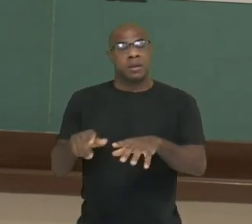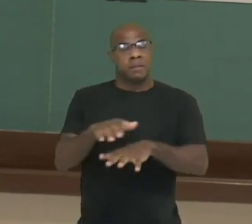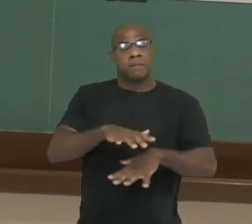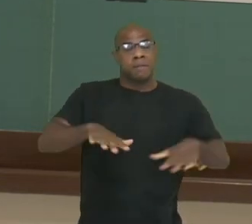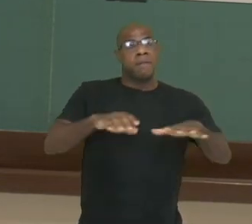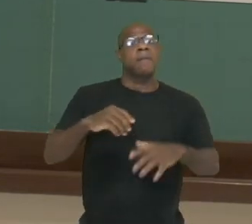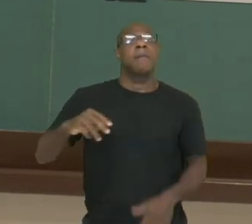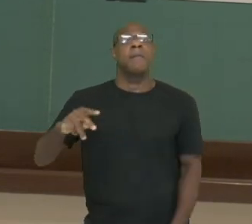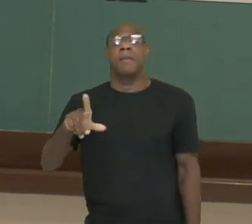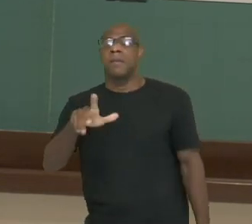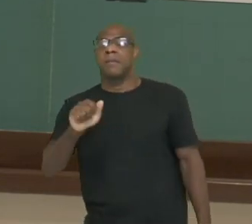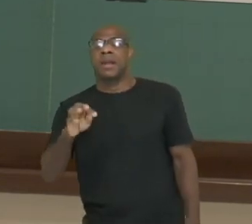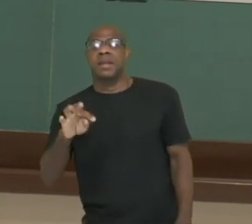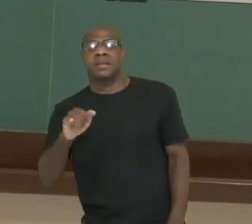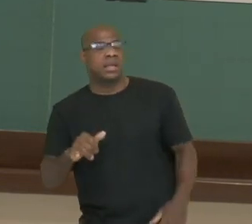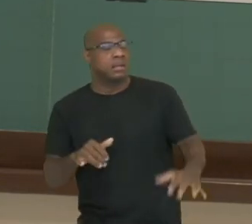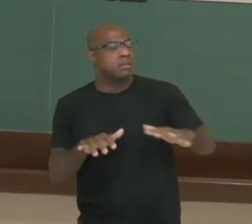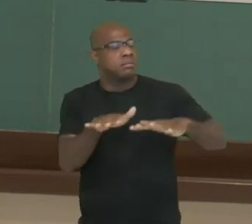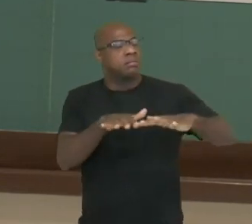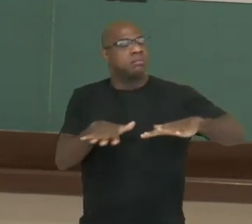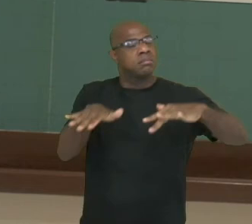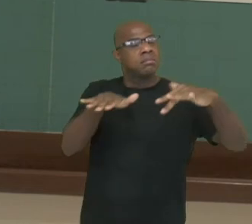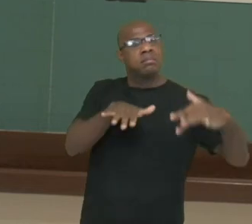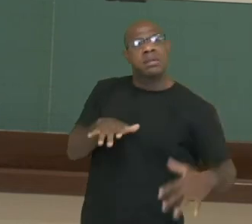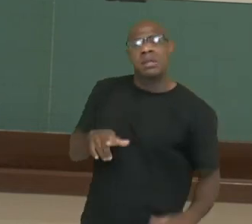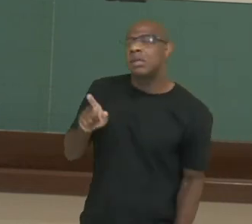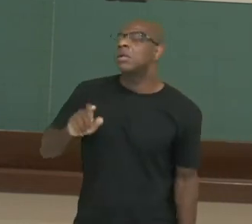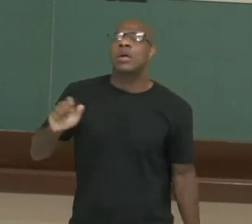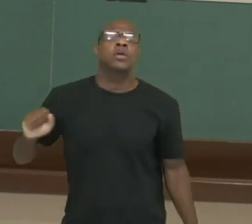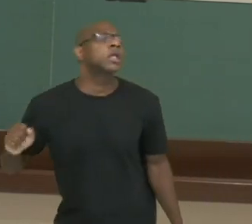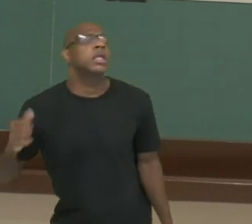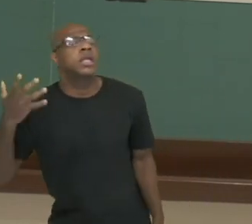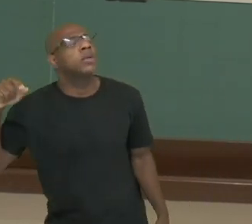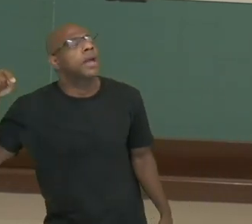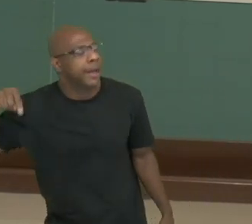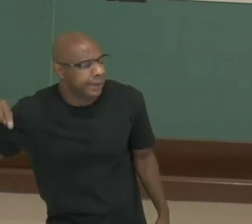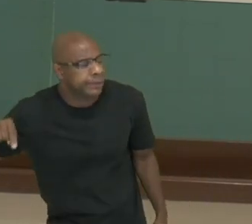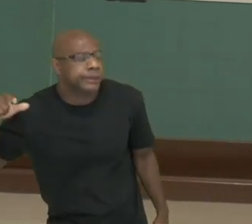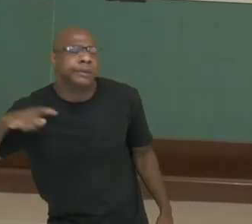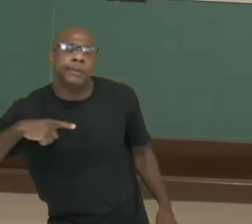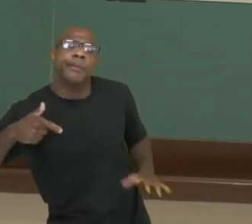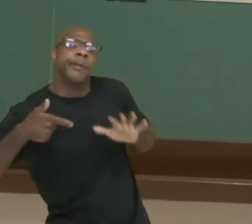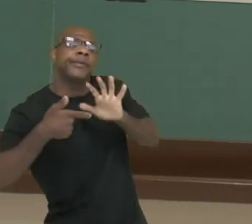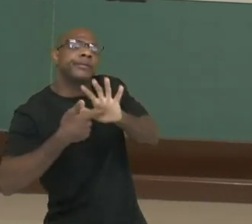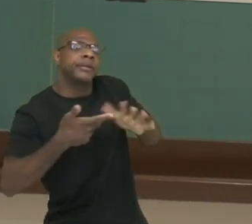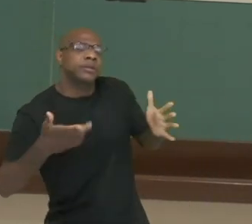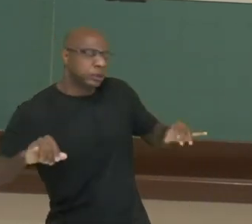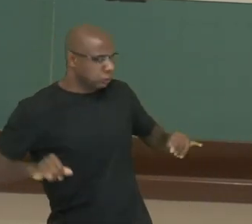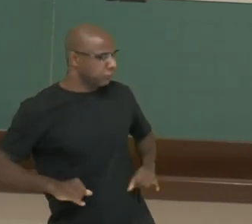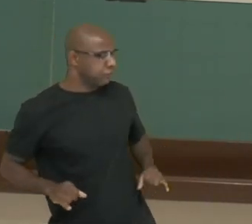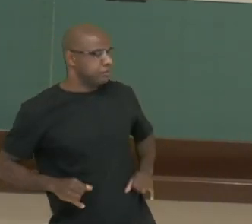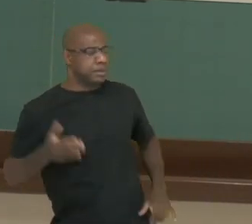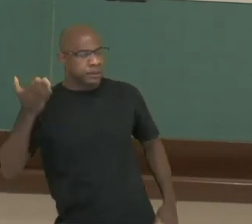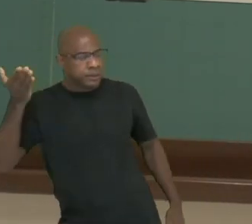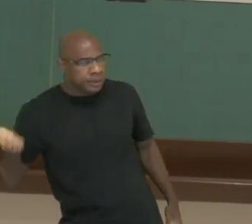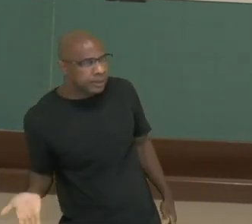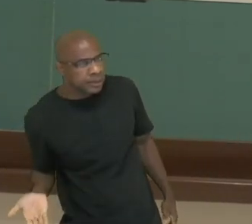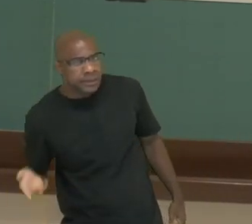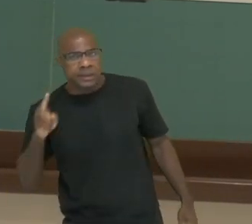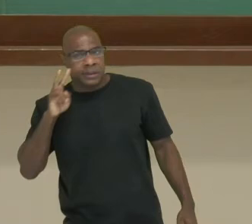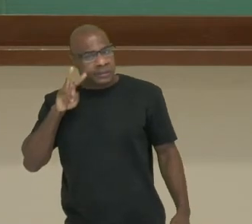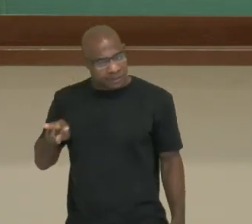Ó, escuta, isso está acontecendo aqui, é isso, né? Estamos mostrando o sofrimento desse operário, você está